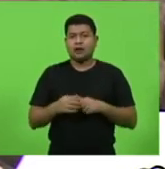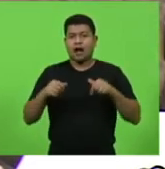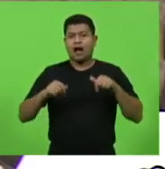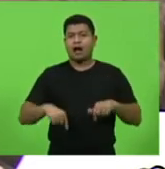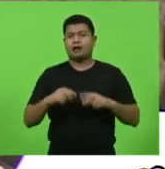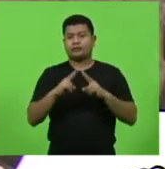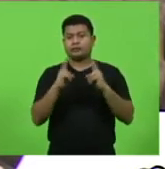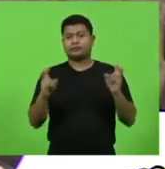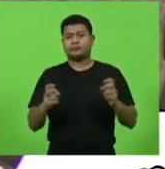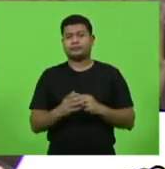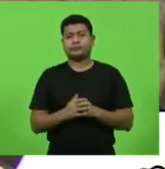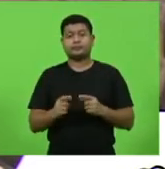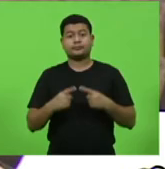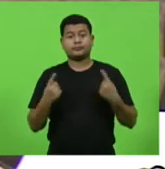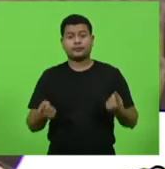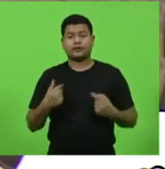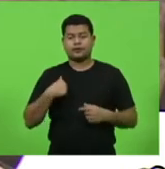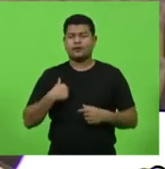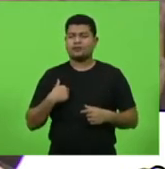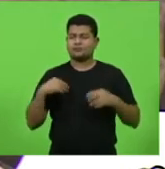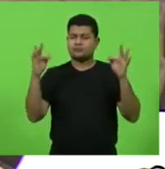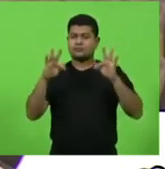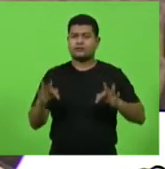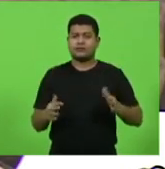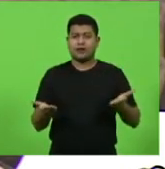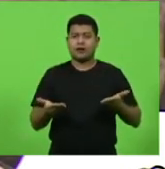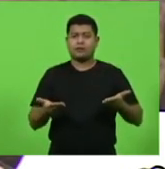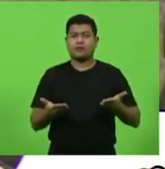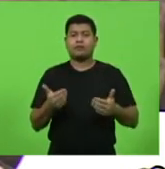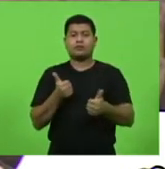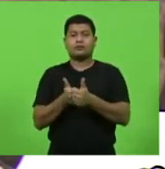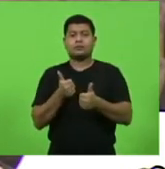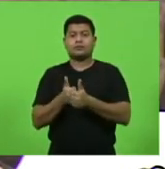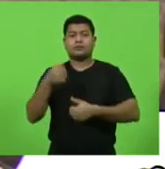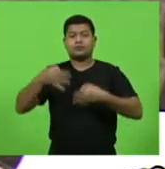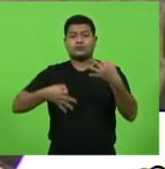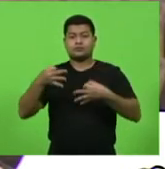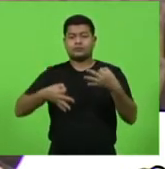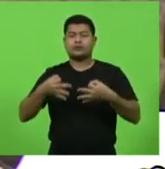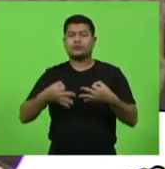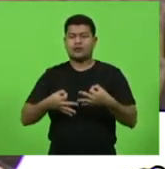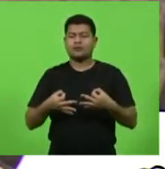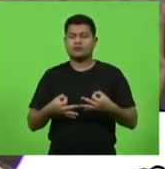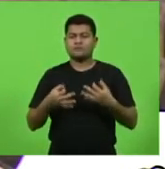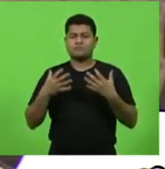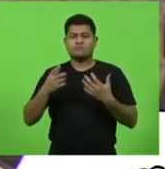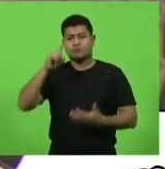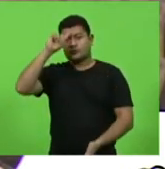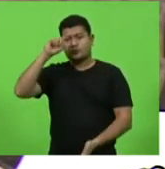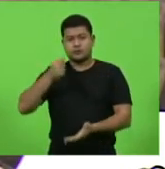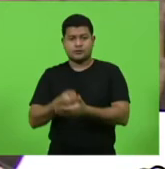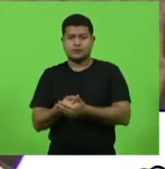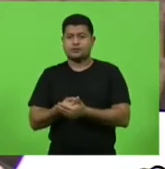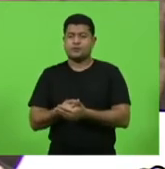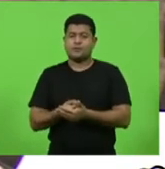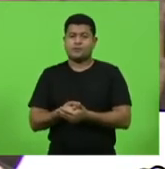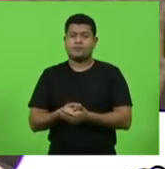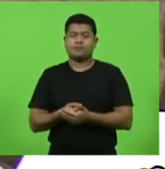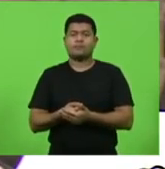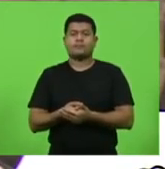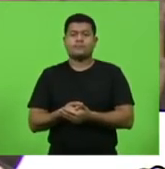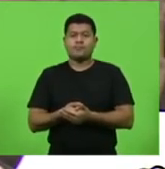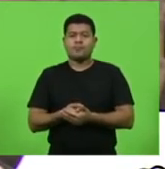aqui em Florianópolis. Então, fico muito feliz que a justiça tenha tomado de forma assertiva essa decisão,